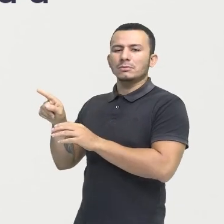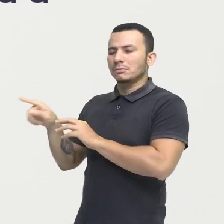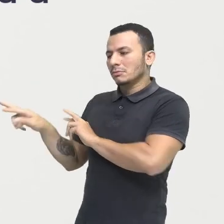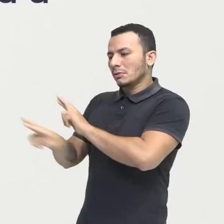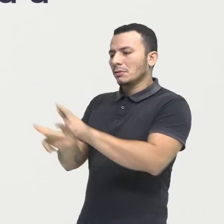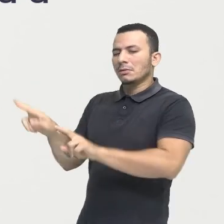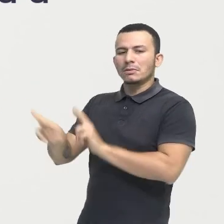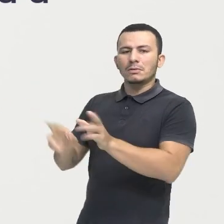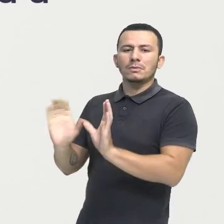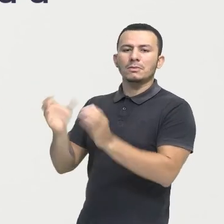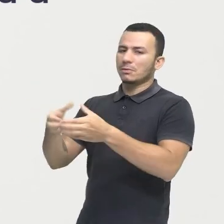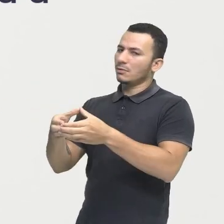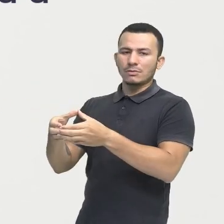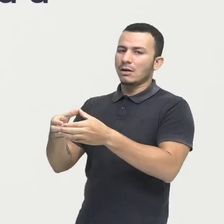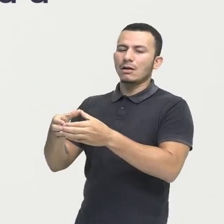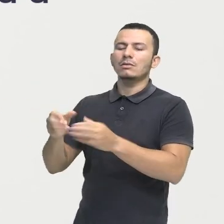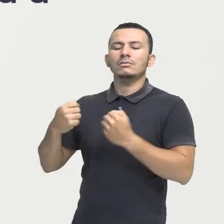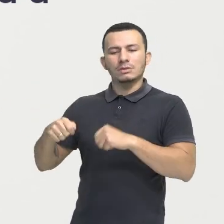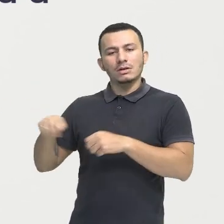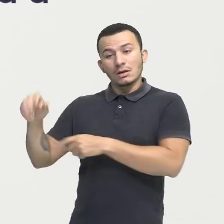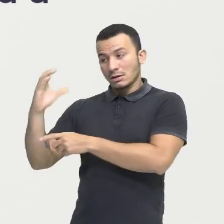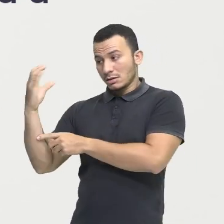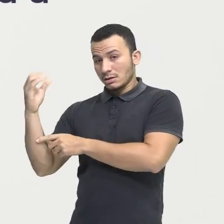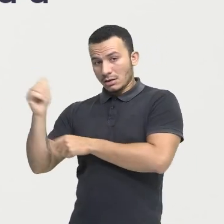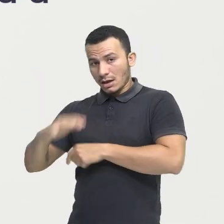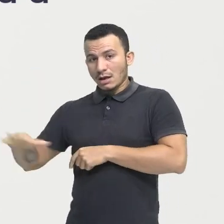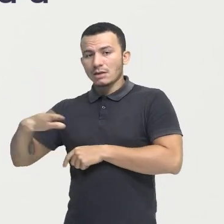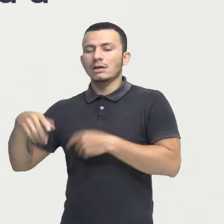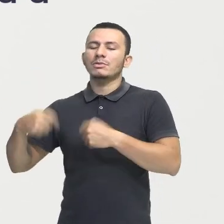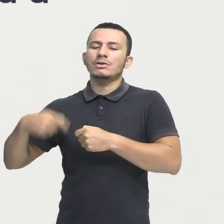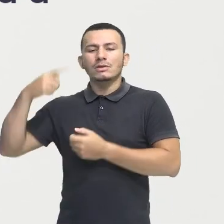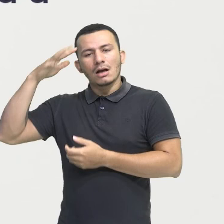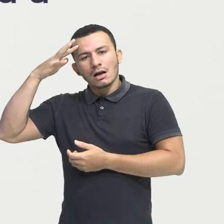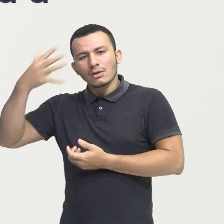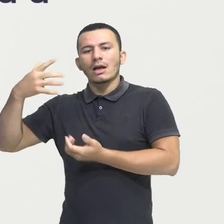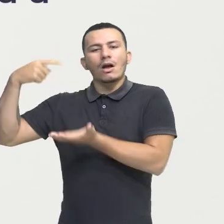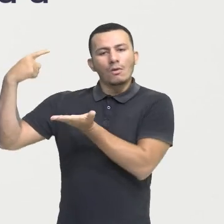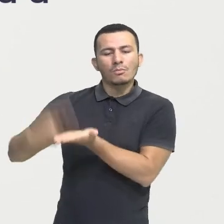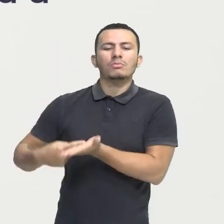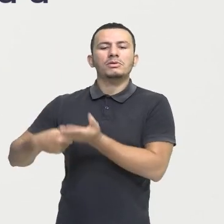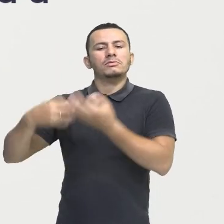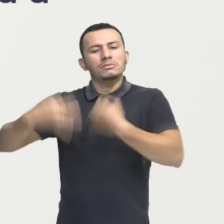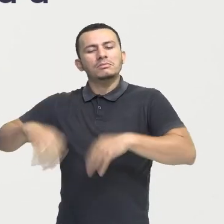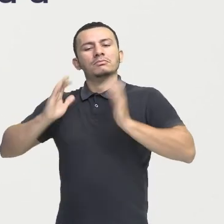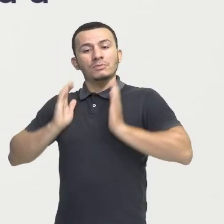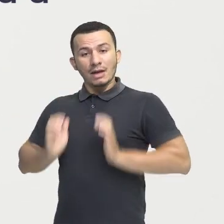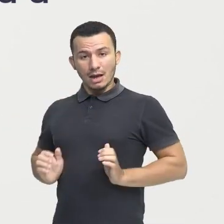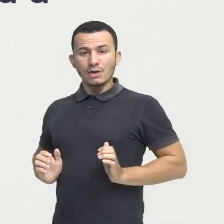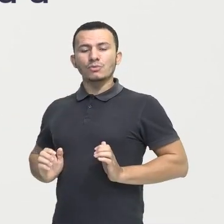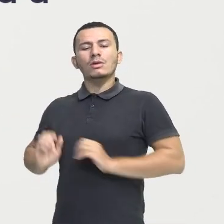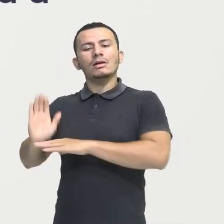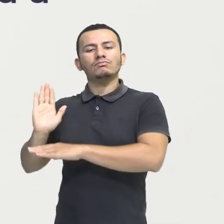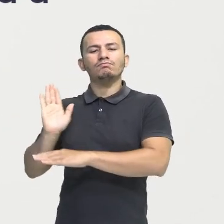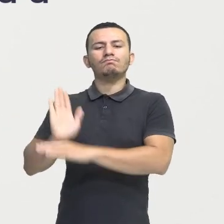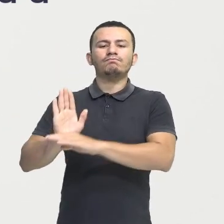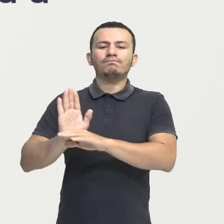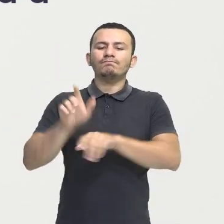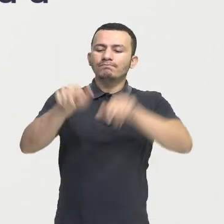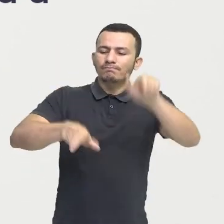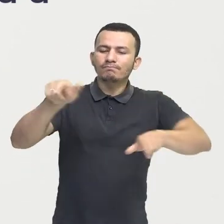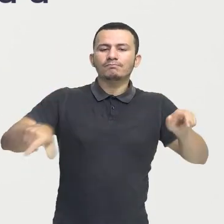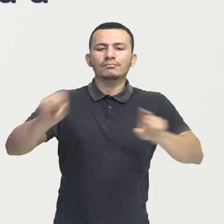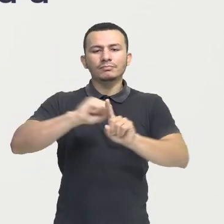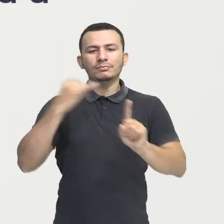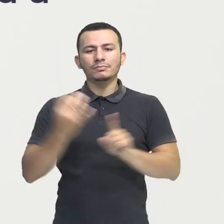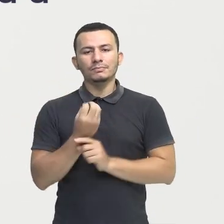para o seu grupo. Não. A ciência, ela tem que ter um compromisso ético, ou seja, um compromisso voltado para